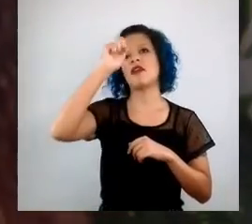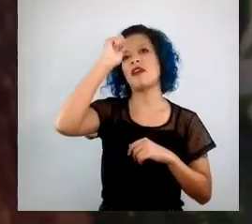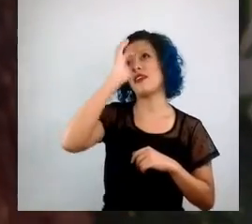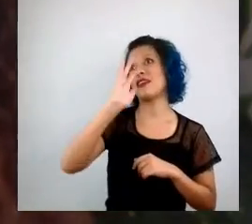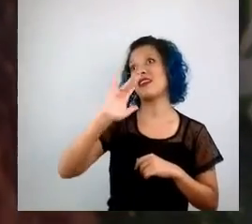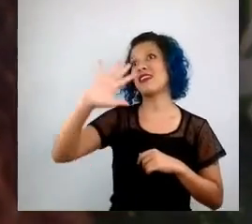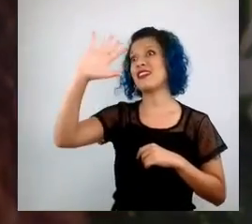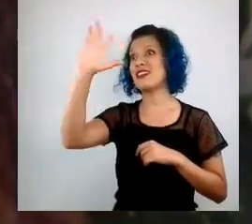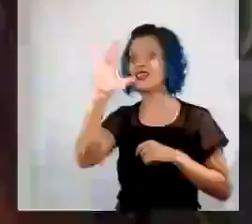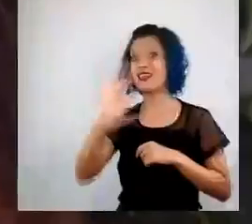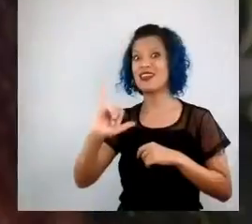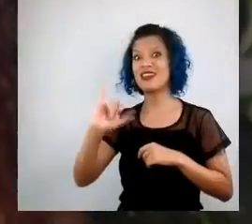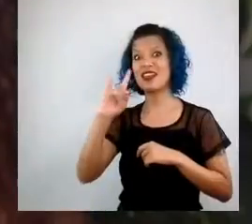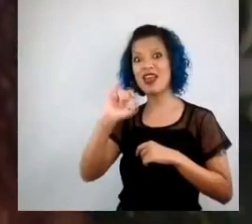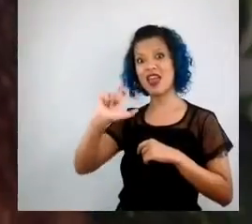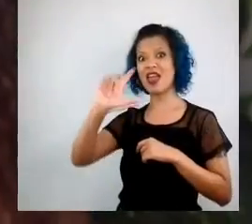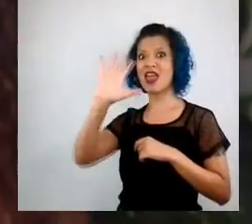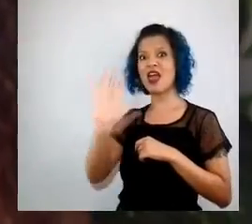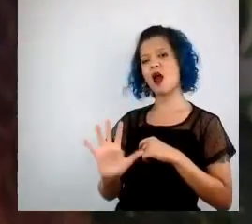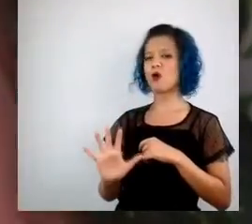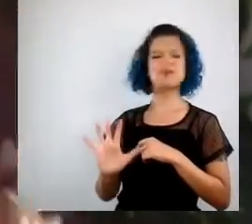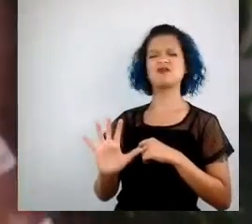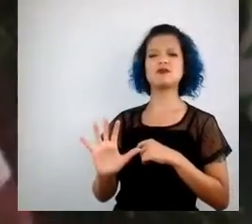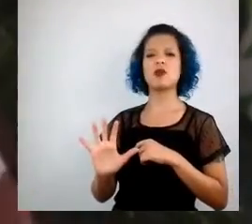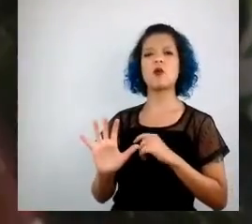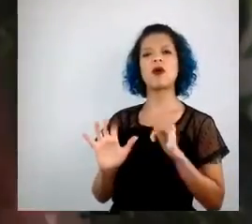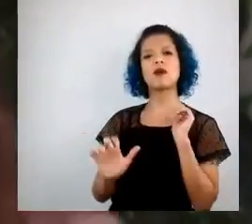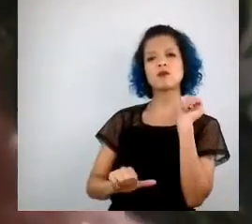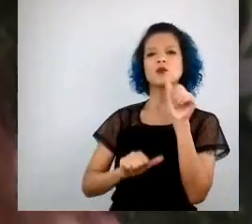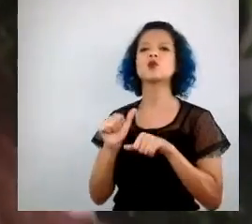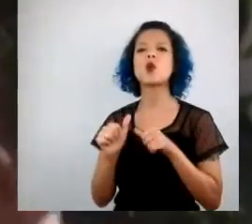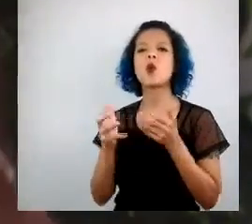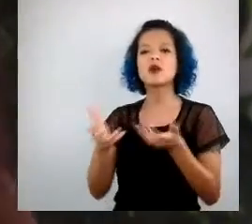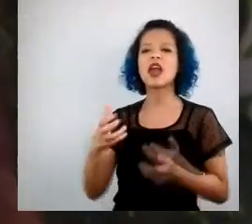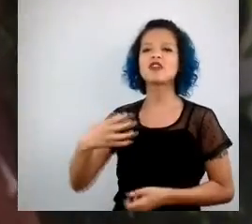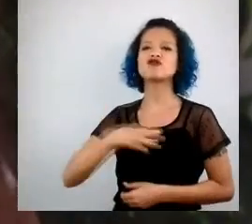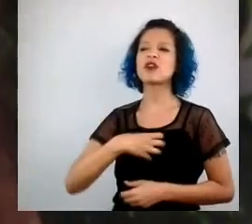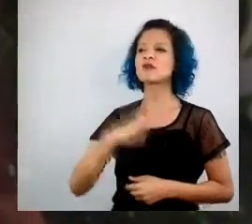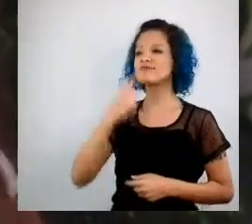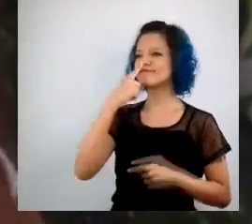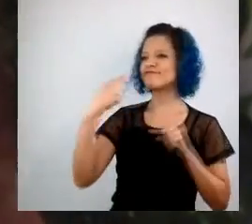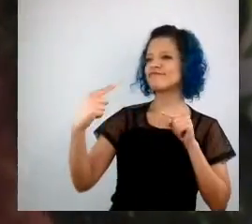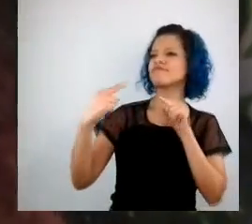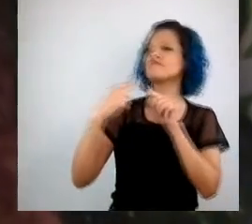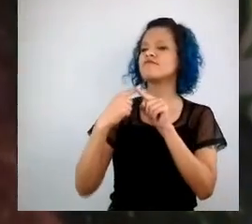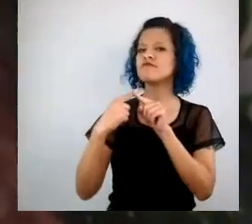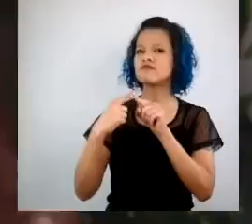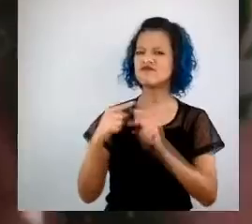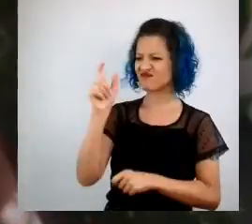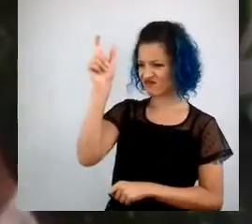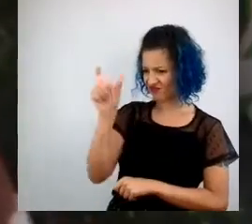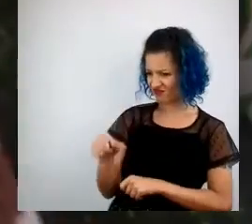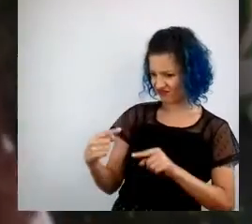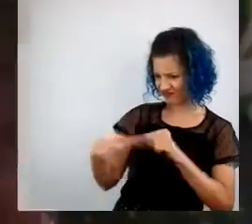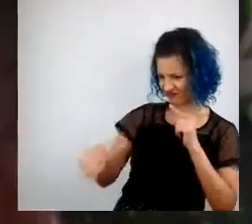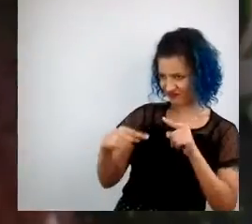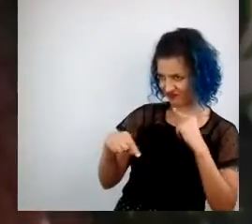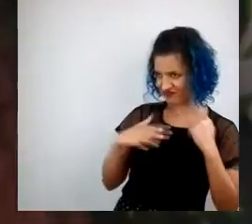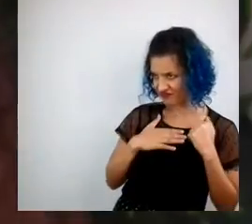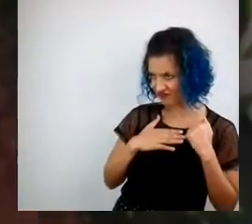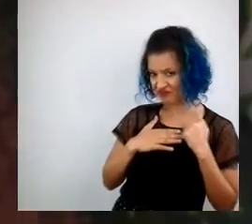migrou para a era da identificação, né? Se eu não me vejo, não consumo. É simples, é o black